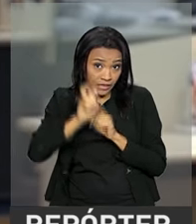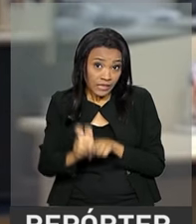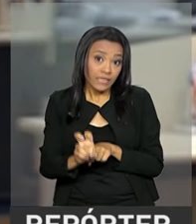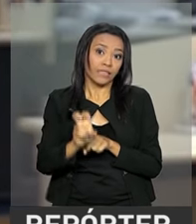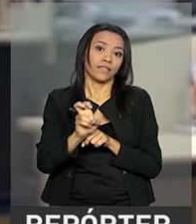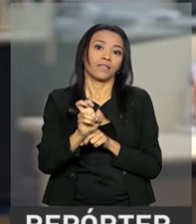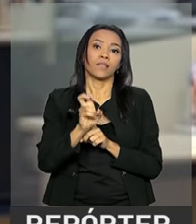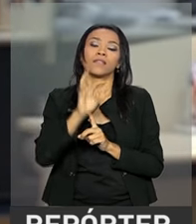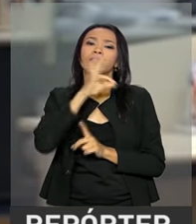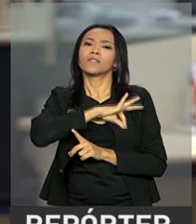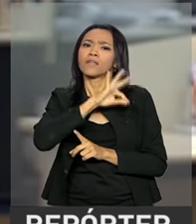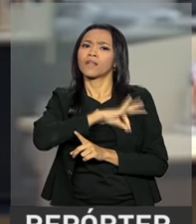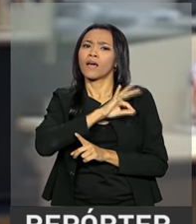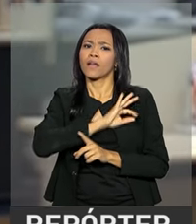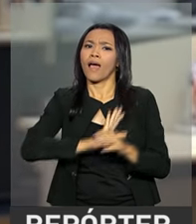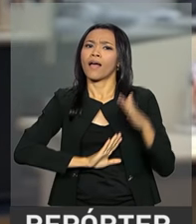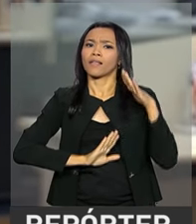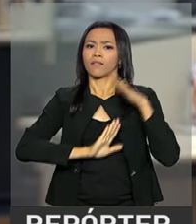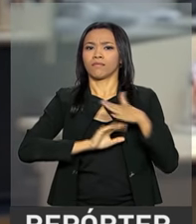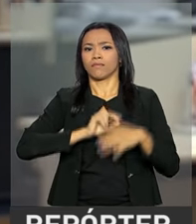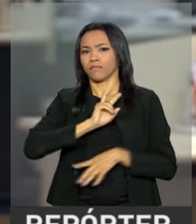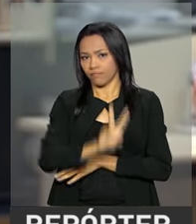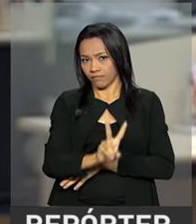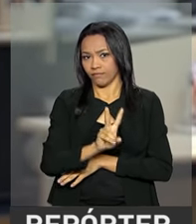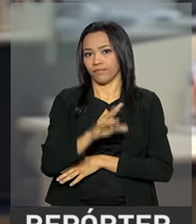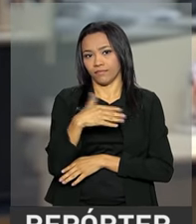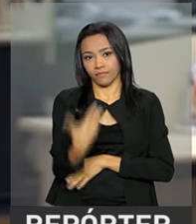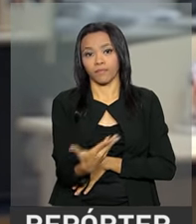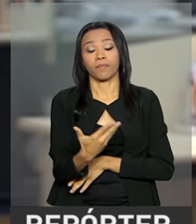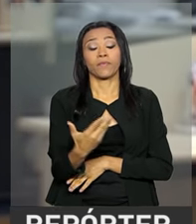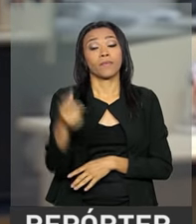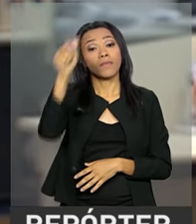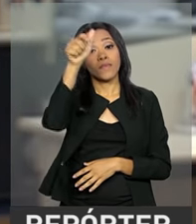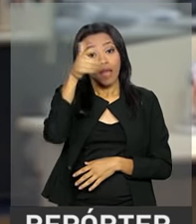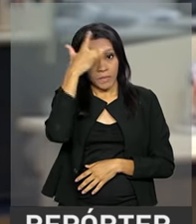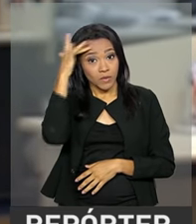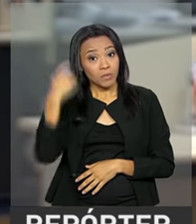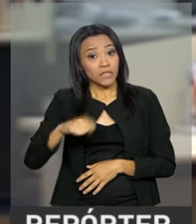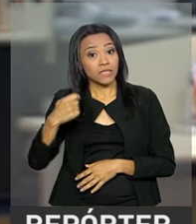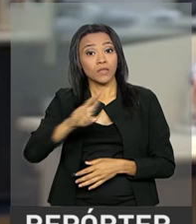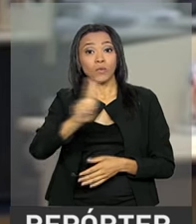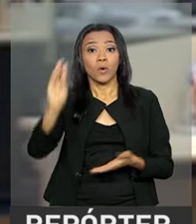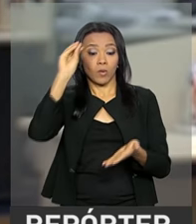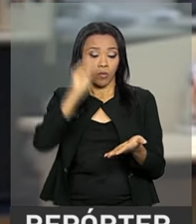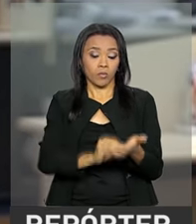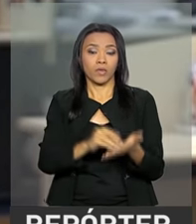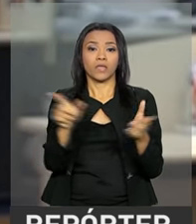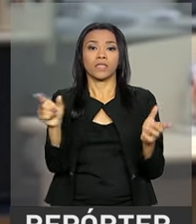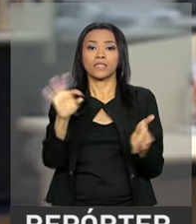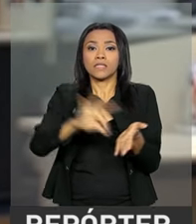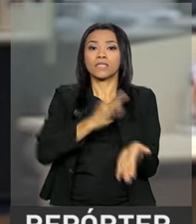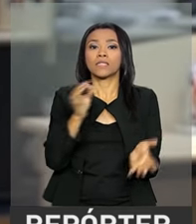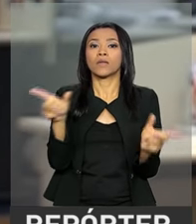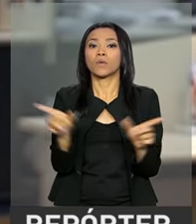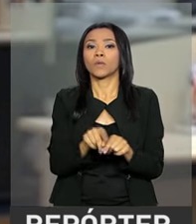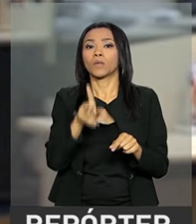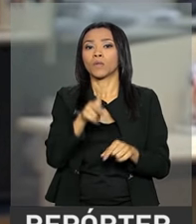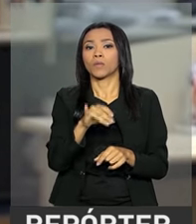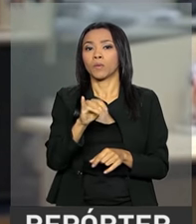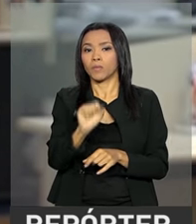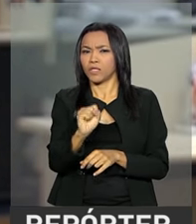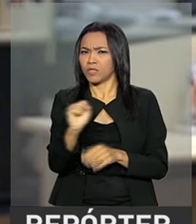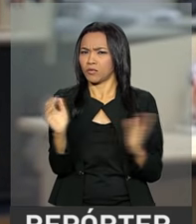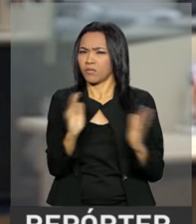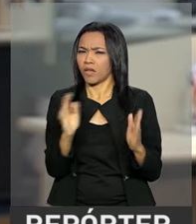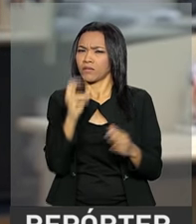teve remuneração média de até 2 salários mínimos. Além disso, o trabalhador deve estar inscrito no PIS/PASEP há pelo menos 5 anos e a